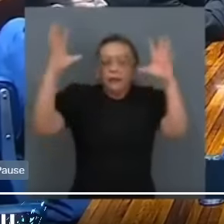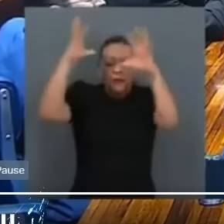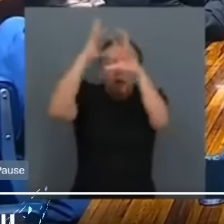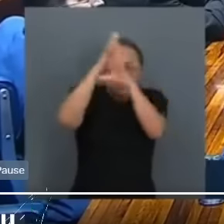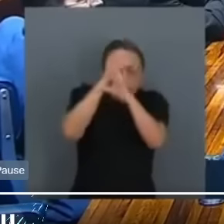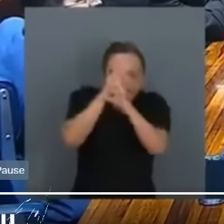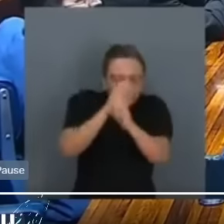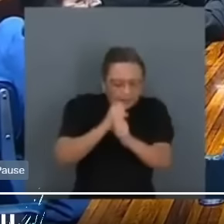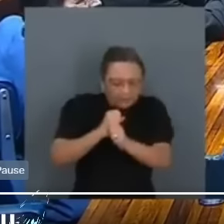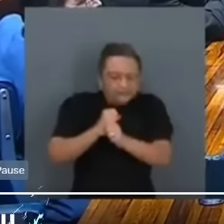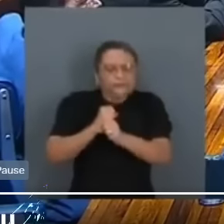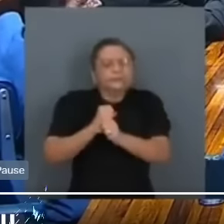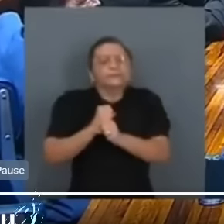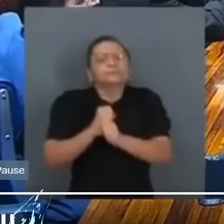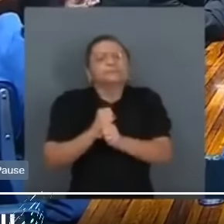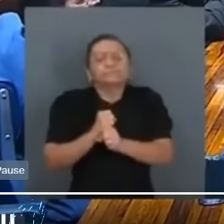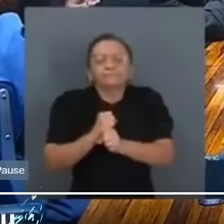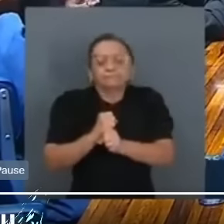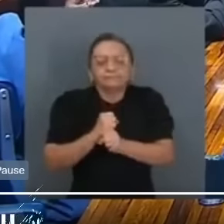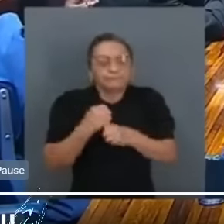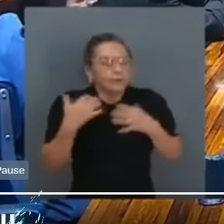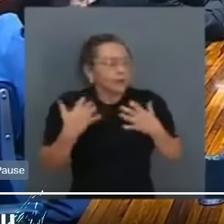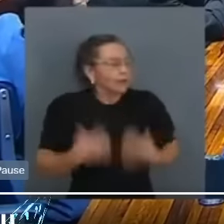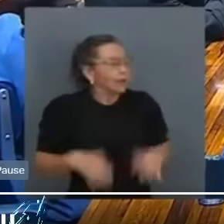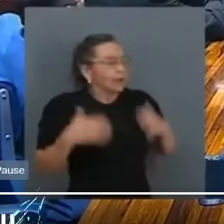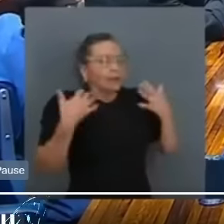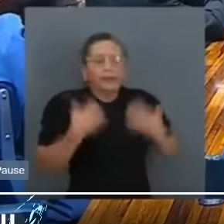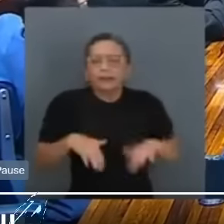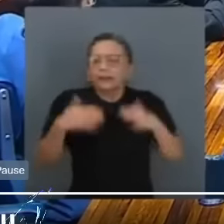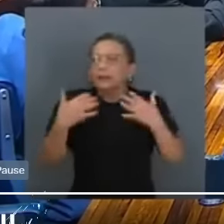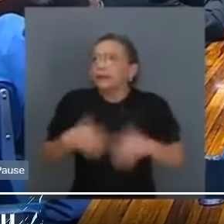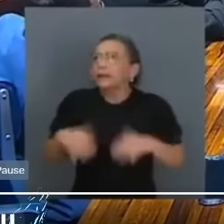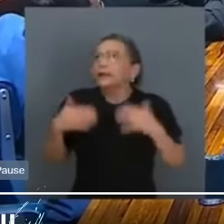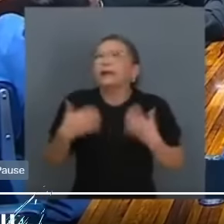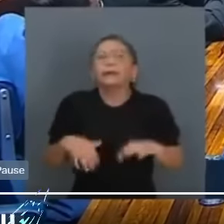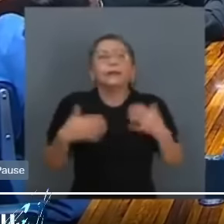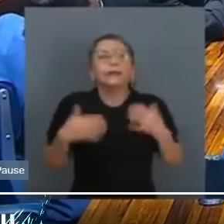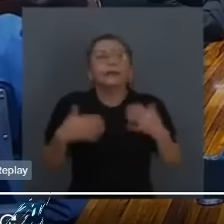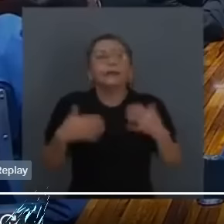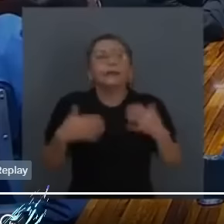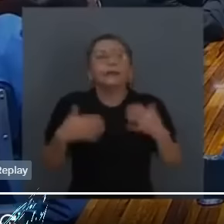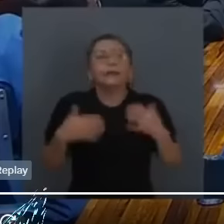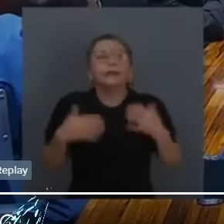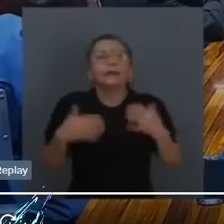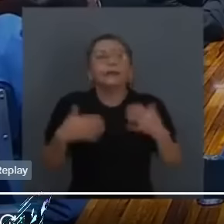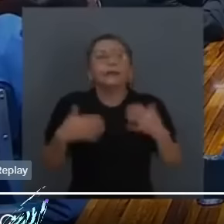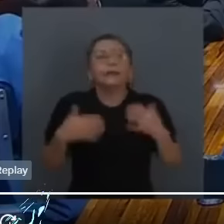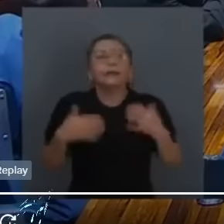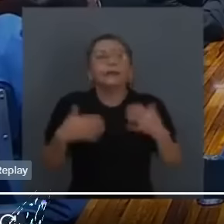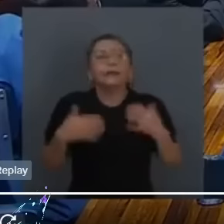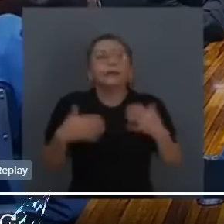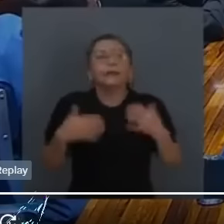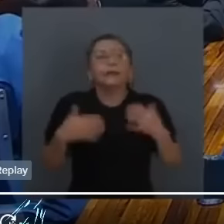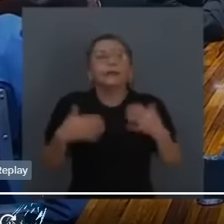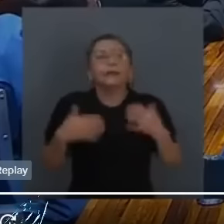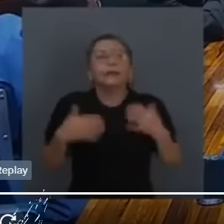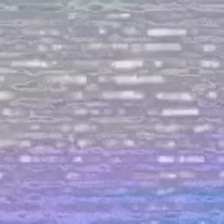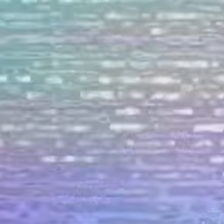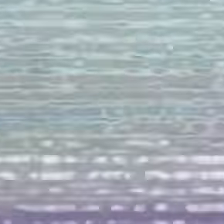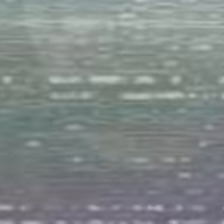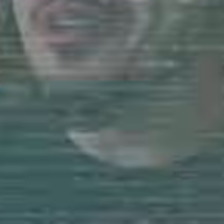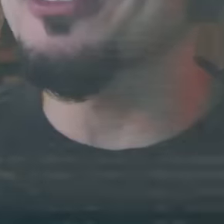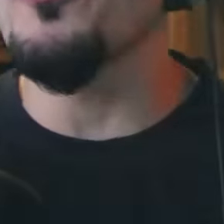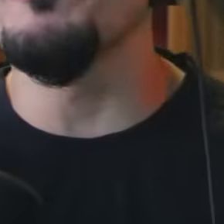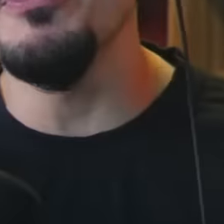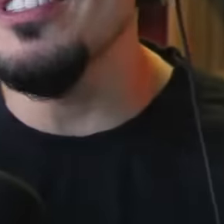envolvê-lo não não mas sua vontade de viver era Indomável ele lutou Não não é um compromisso vou